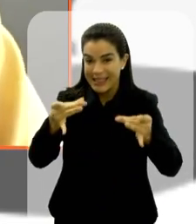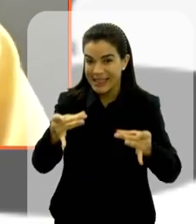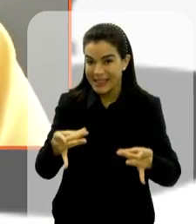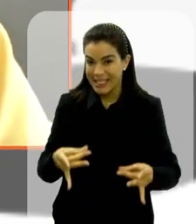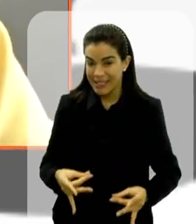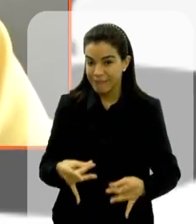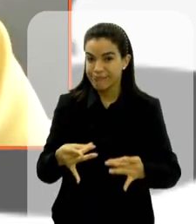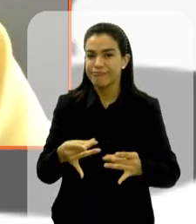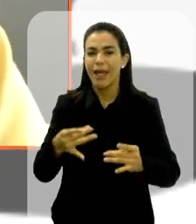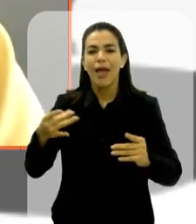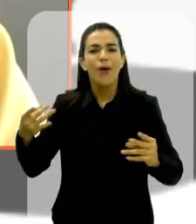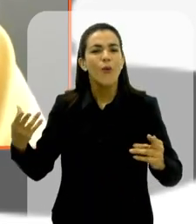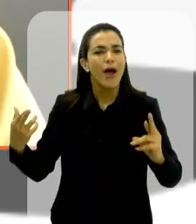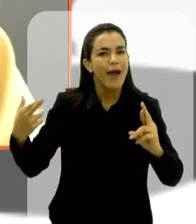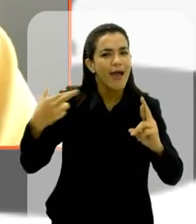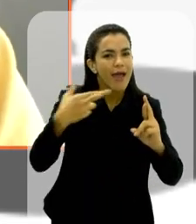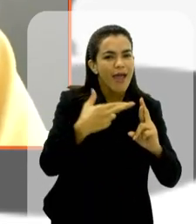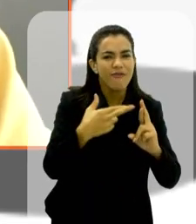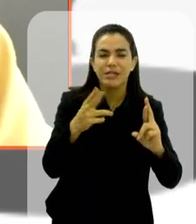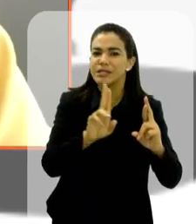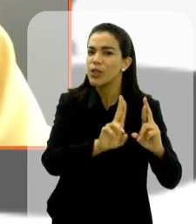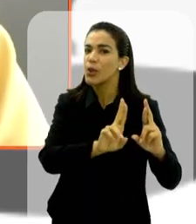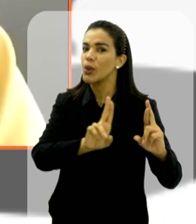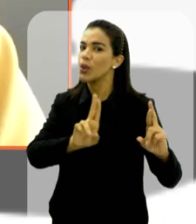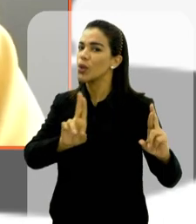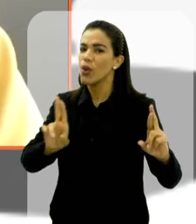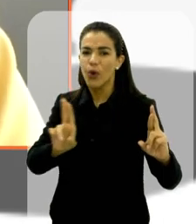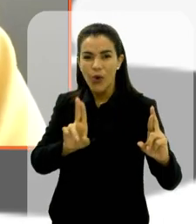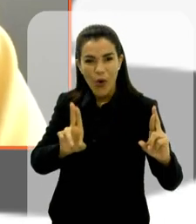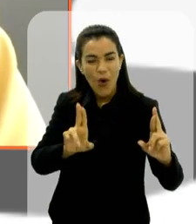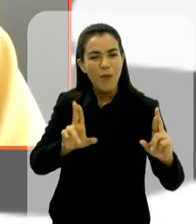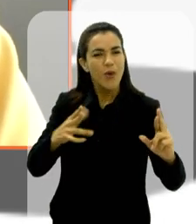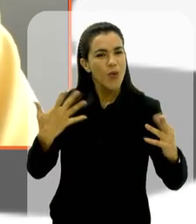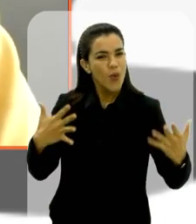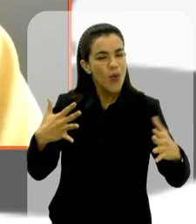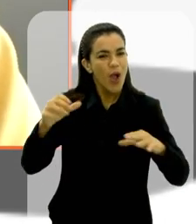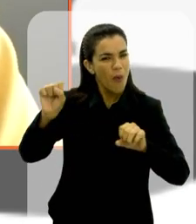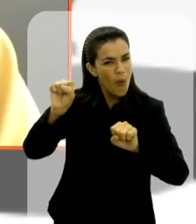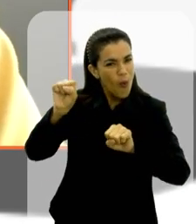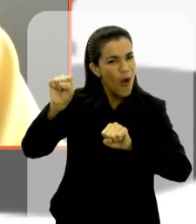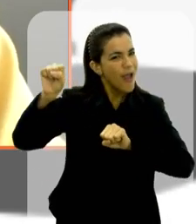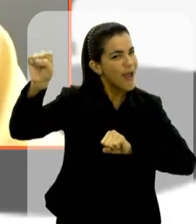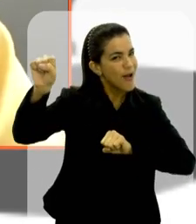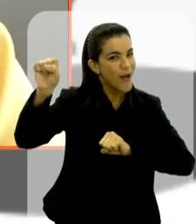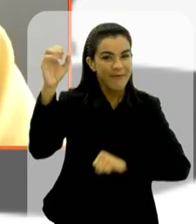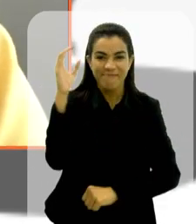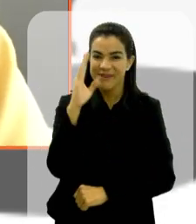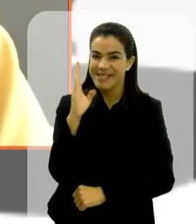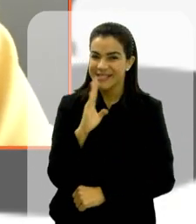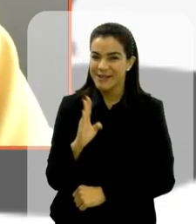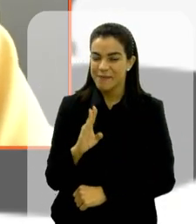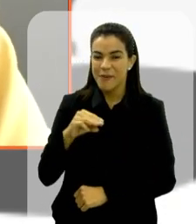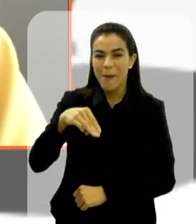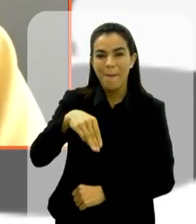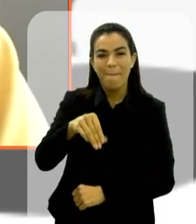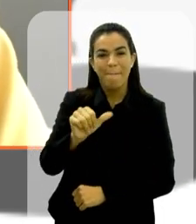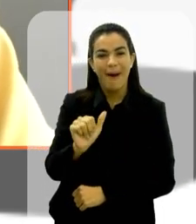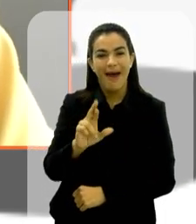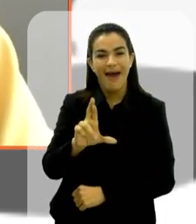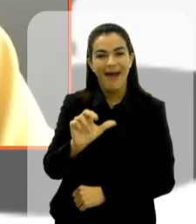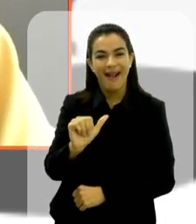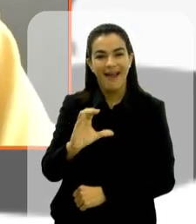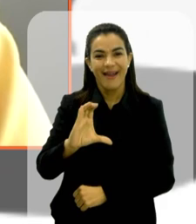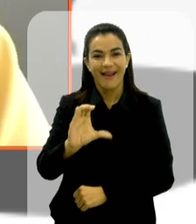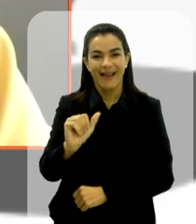referência a esse grande nome, esse grande herói brasileiro que se chama Maracajá